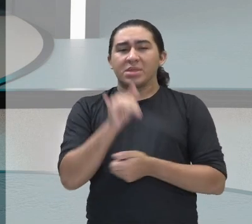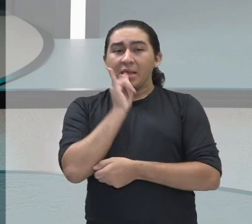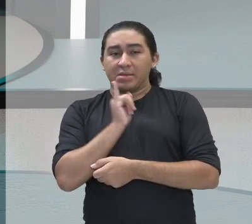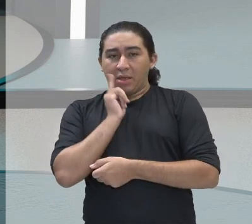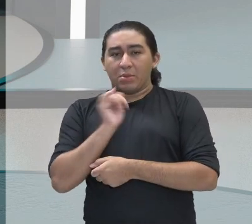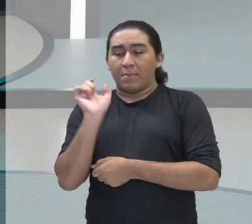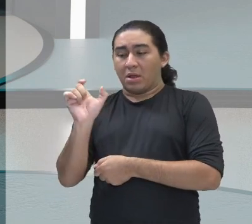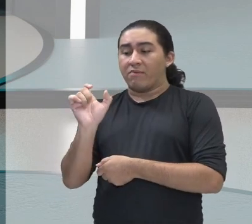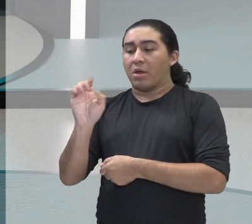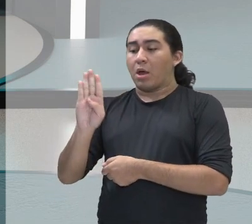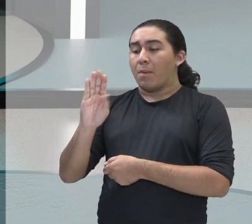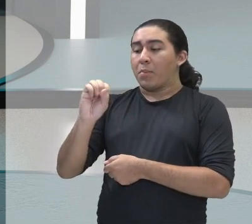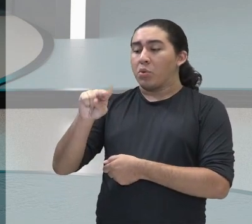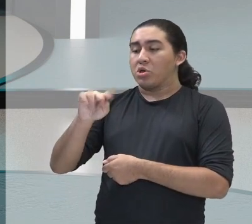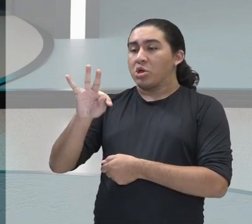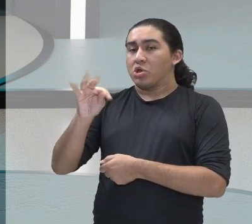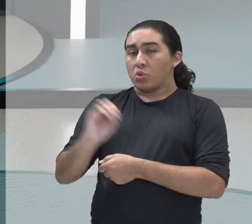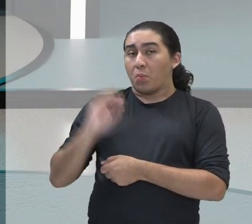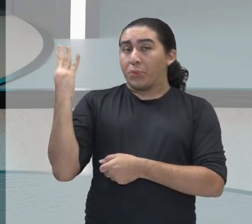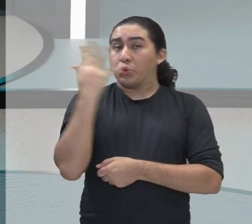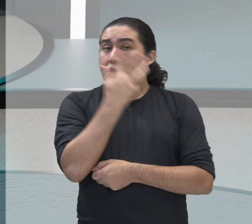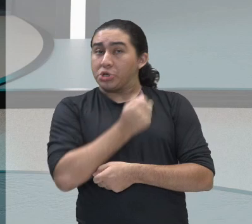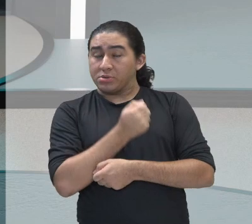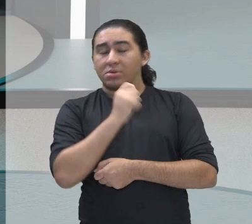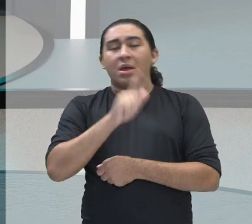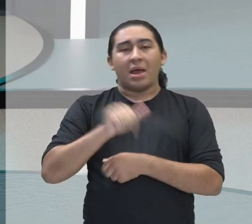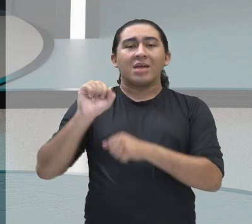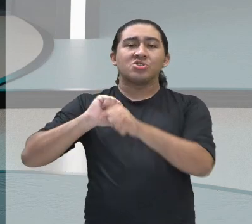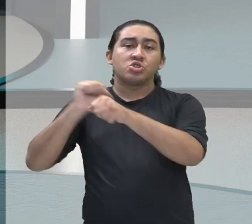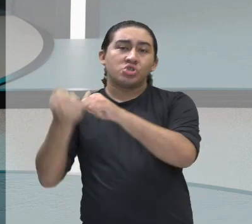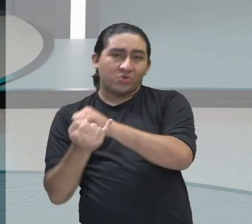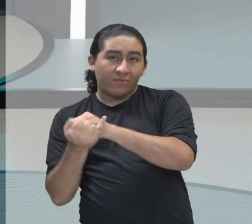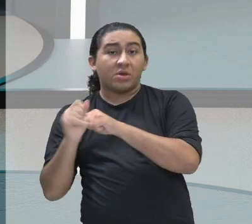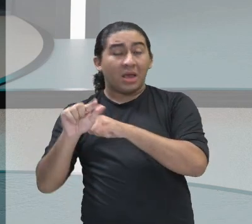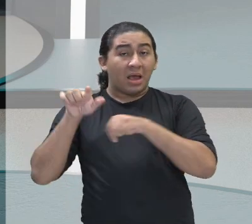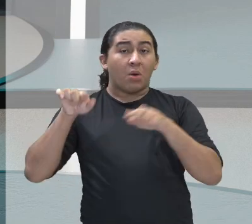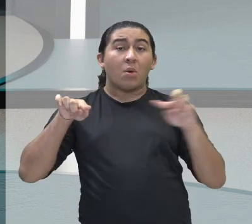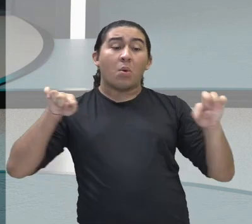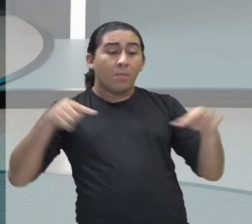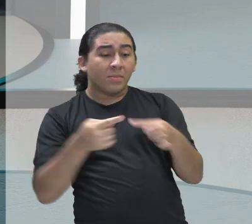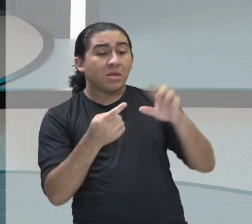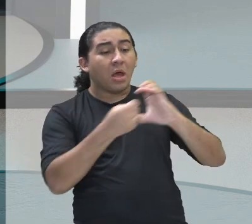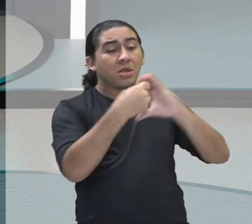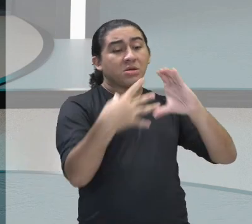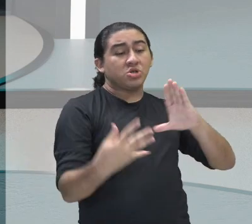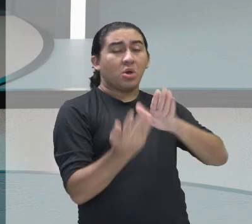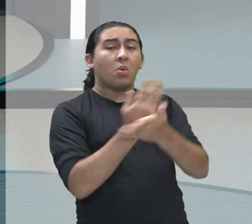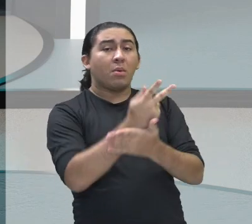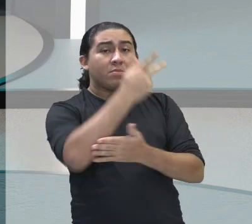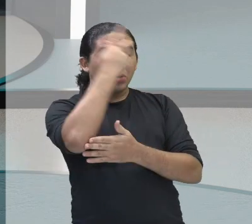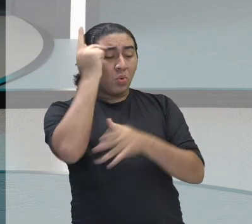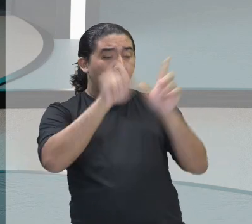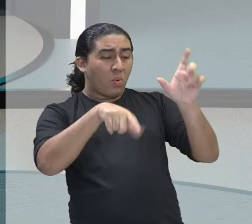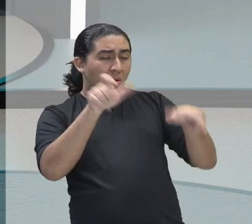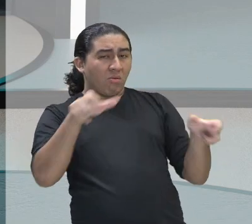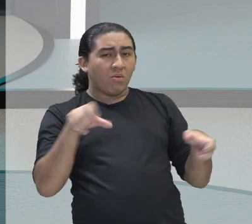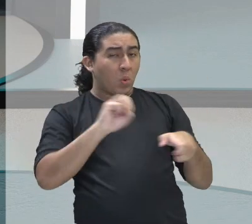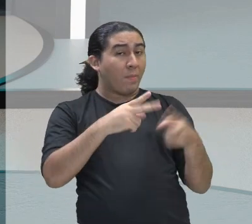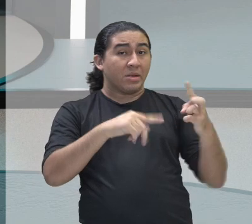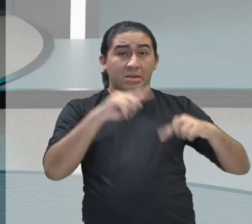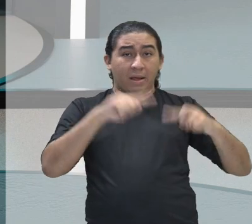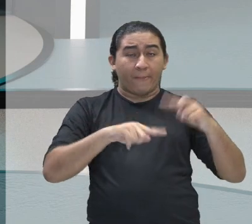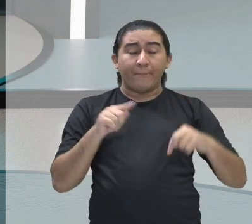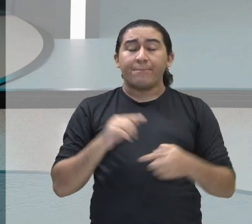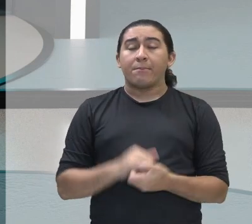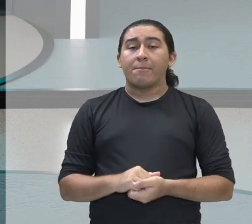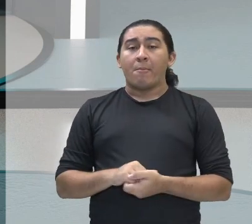palavra bonito. É uma palavra de classificação adjetivo, que é sempre uma qualidade, né, atribuído a um indivíduo, a alguma coisa. Quando